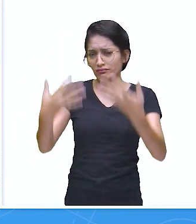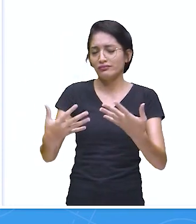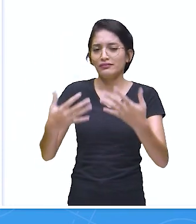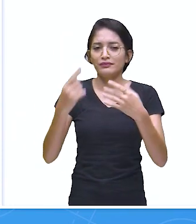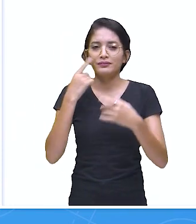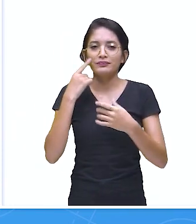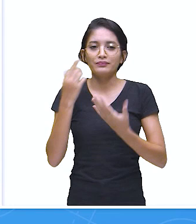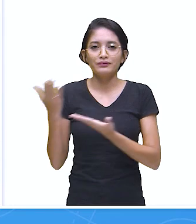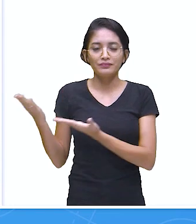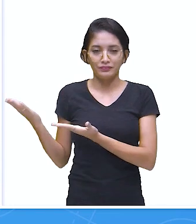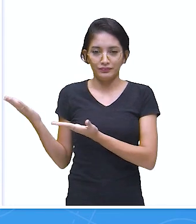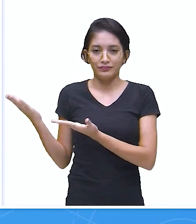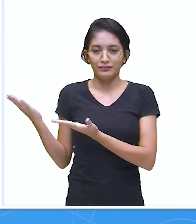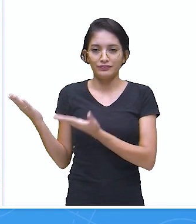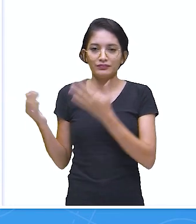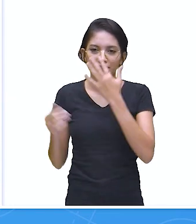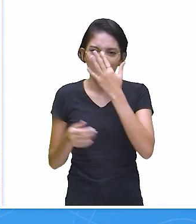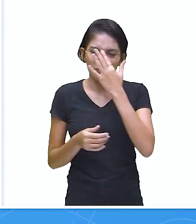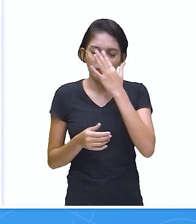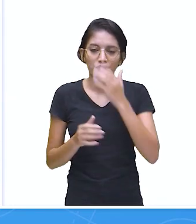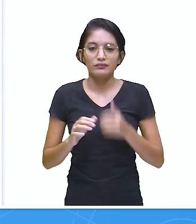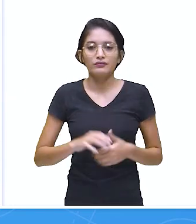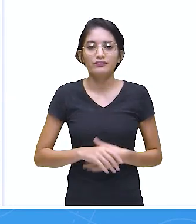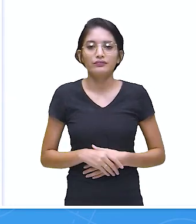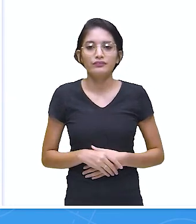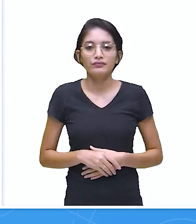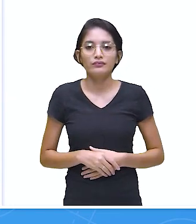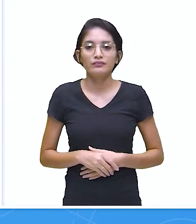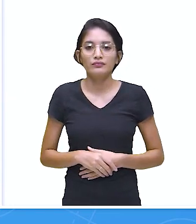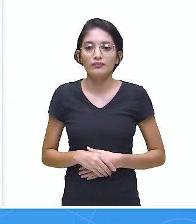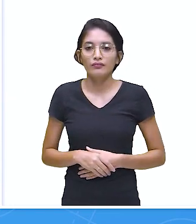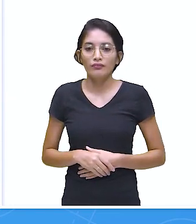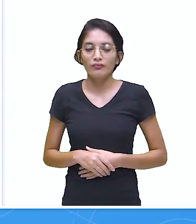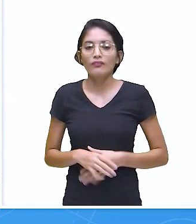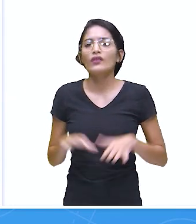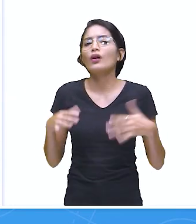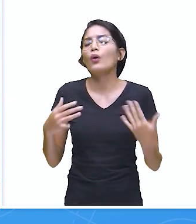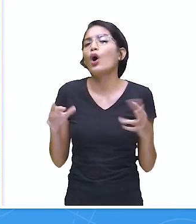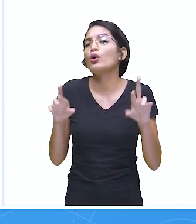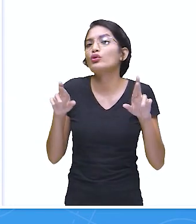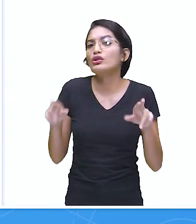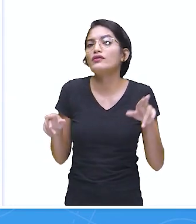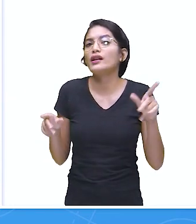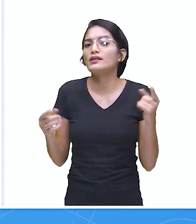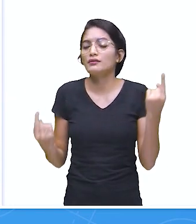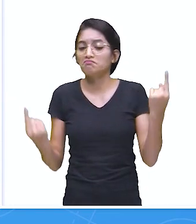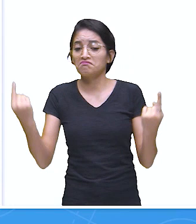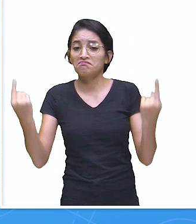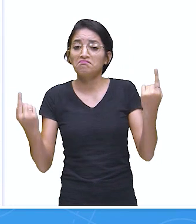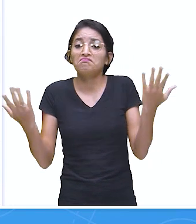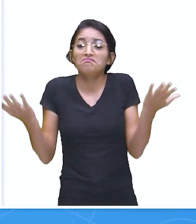observe aí, muito bem. O que nós temos aí a diferença entre cartoon